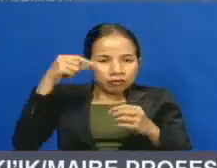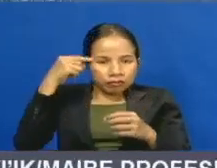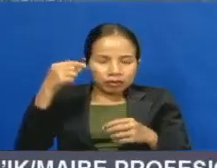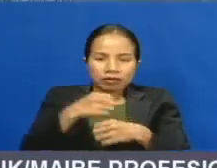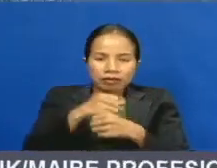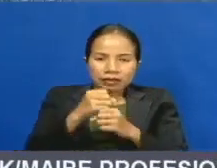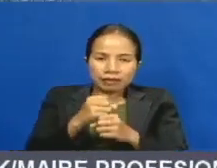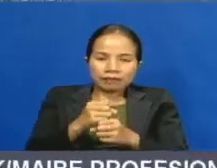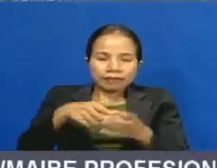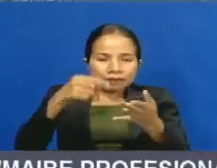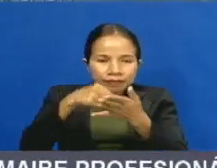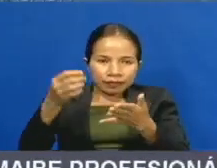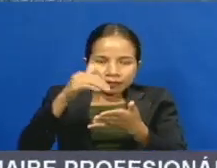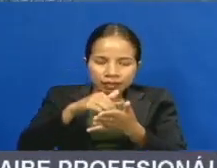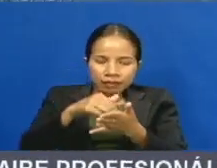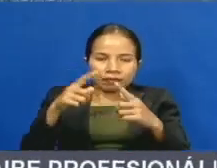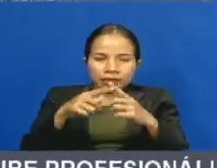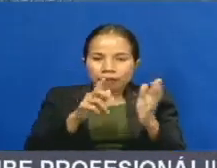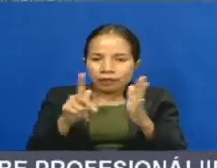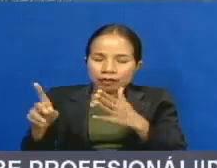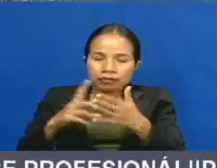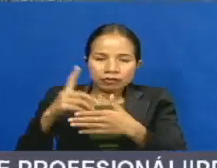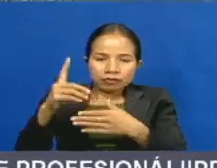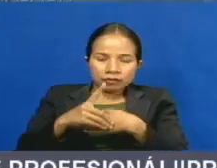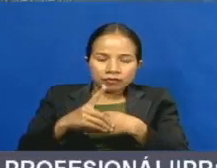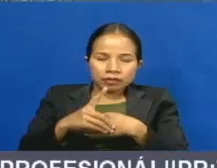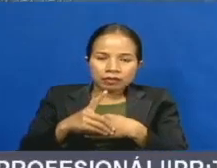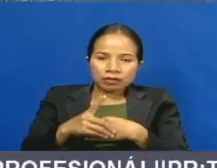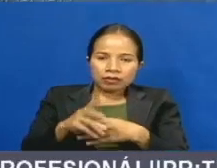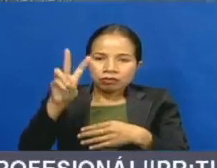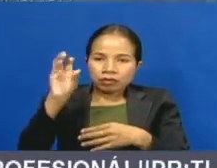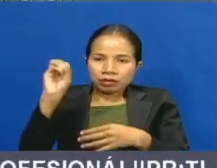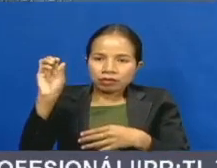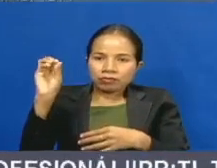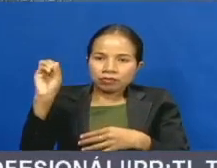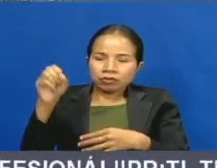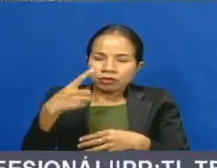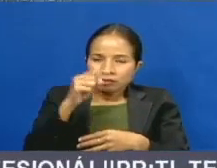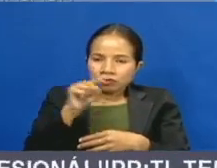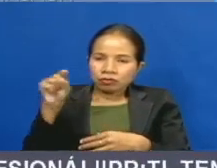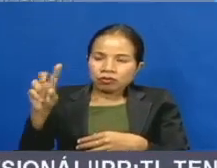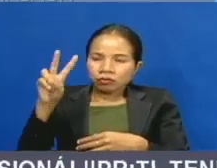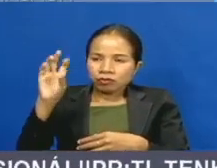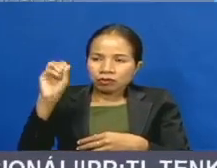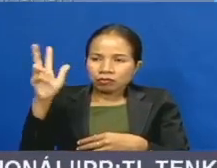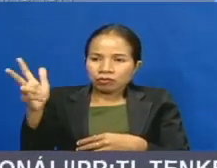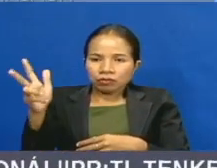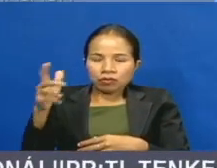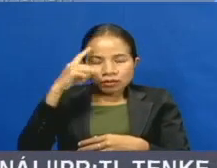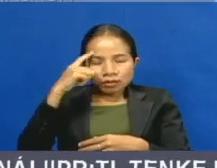halo reajustamento ba plano estratégico de desenvolvimento Rihundrua Sanulu Resin Ira to Rihundrua